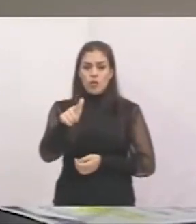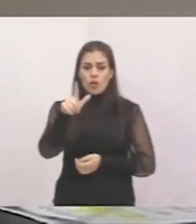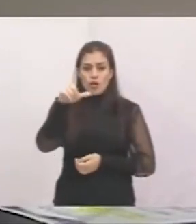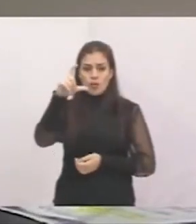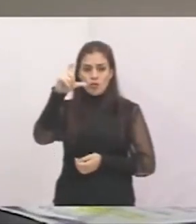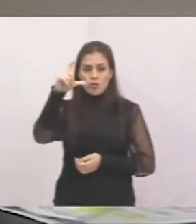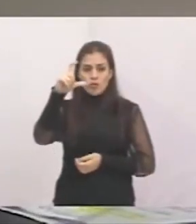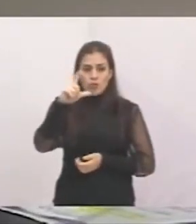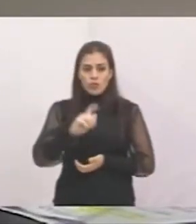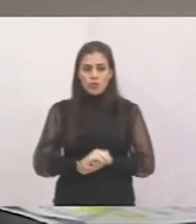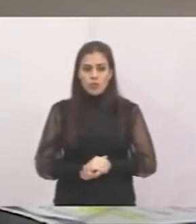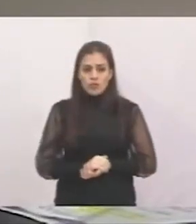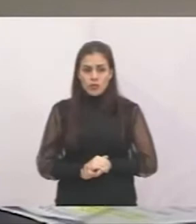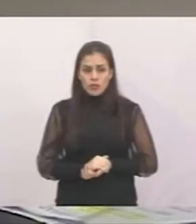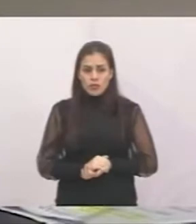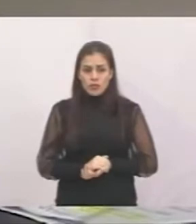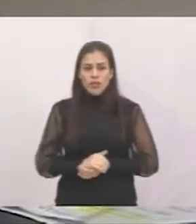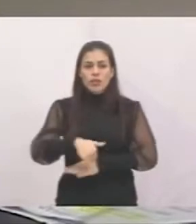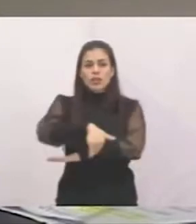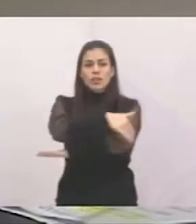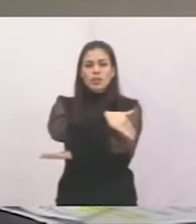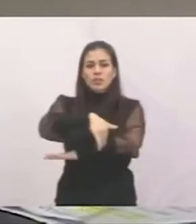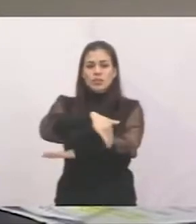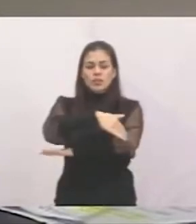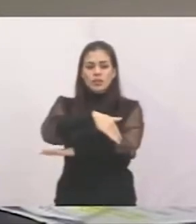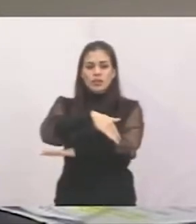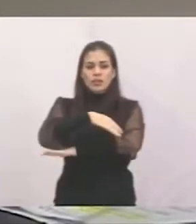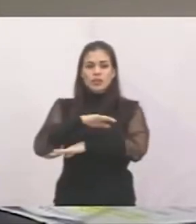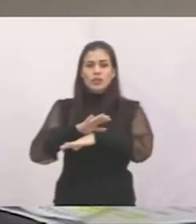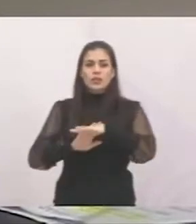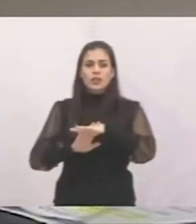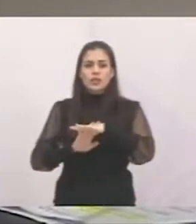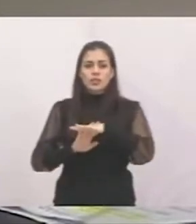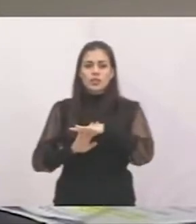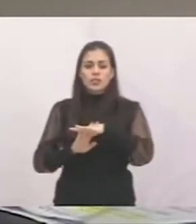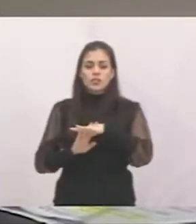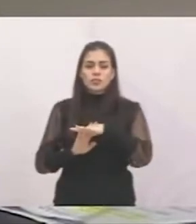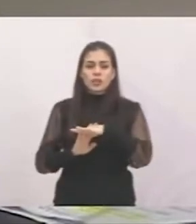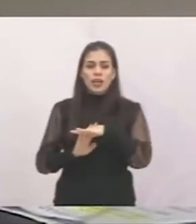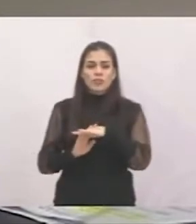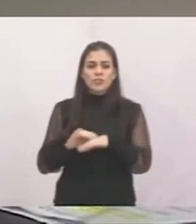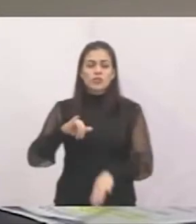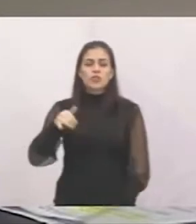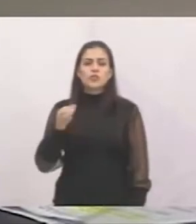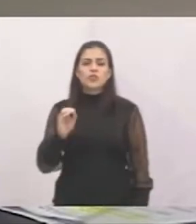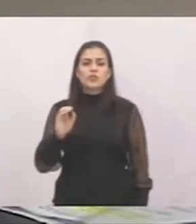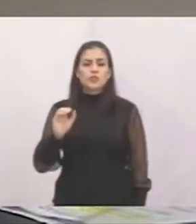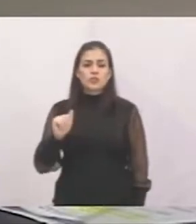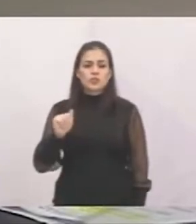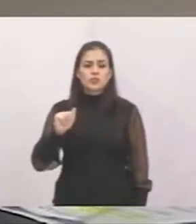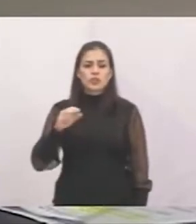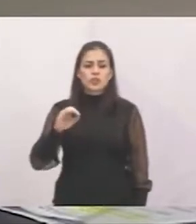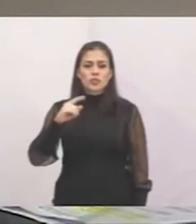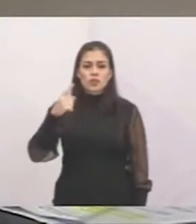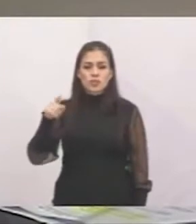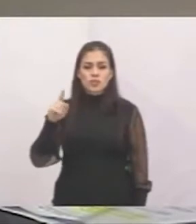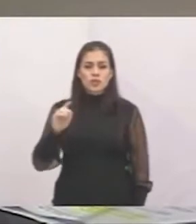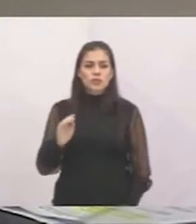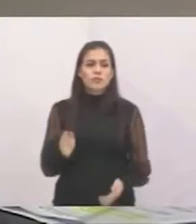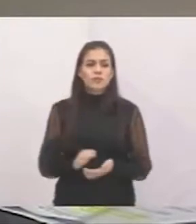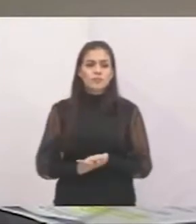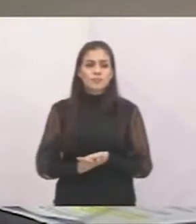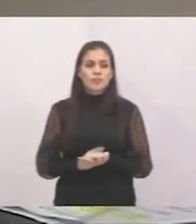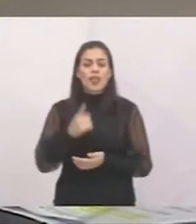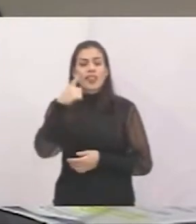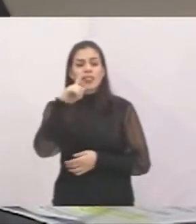presidente e é na Avenida João Batista de Santana lá no bandeira